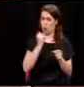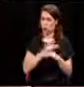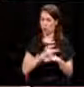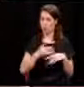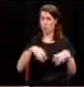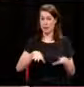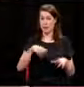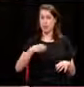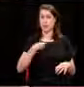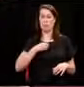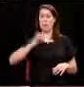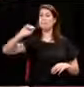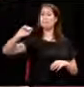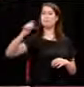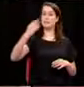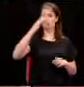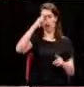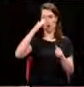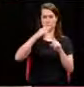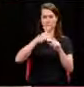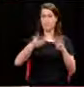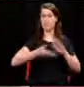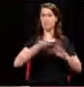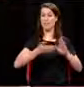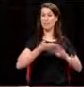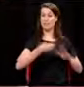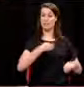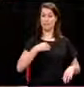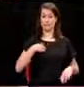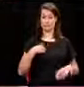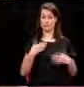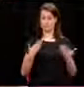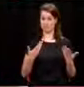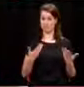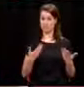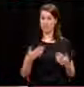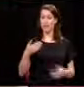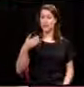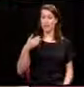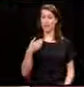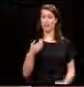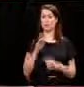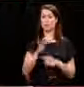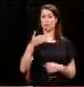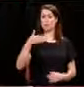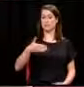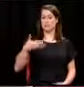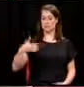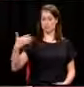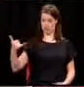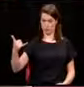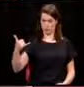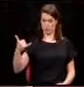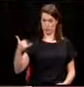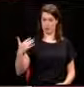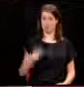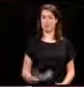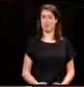uma coisa que é preocupante. Quer-nos falar um pouco desse 112? Sim, nós temos, neste momento é assim, nós não